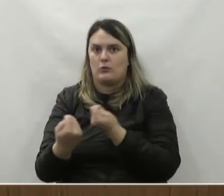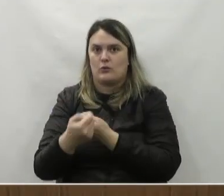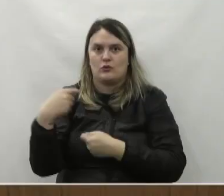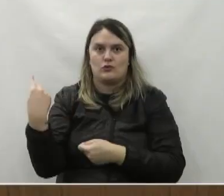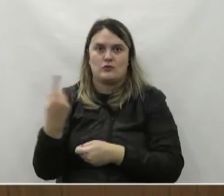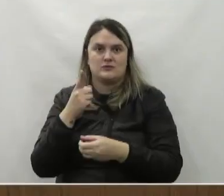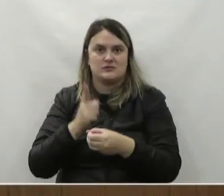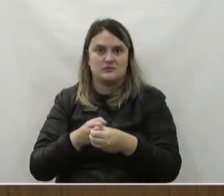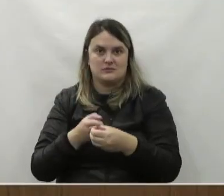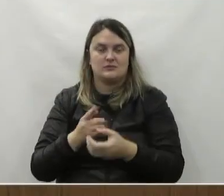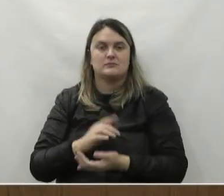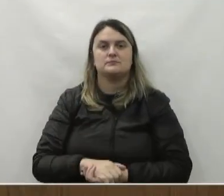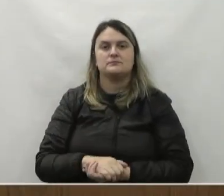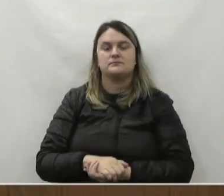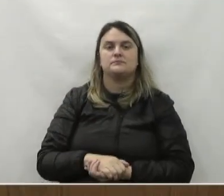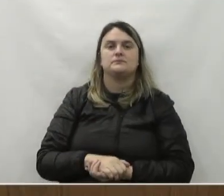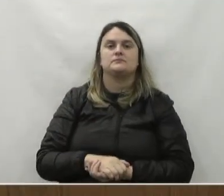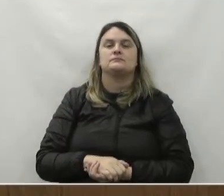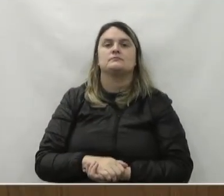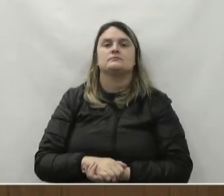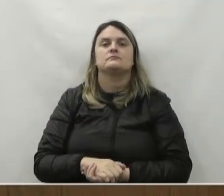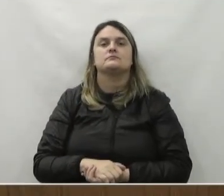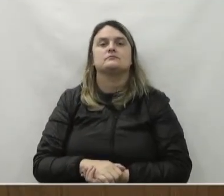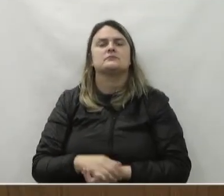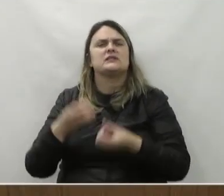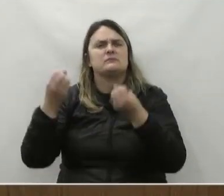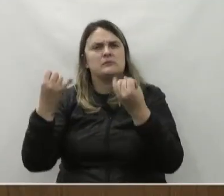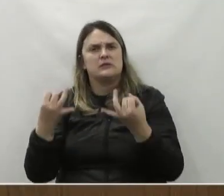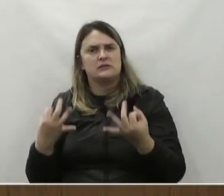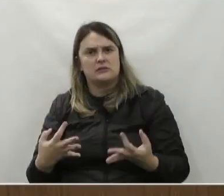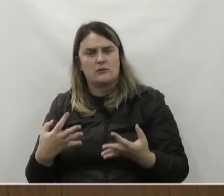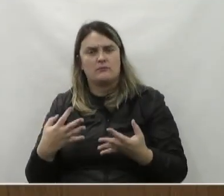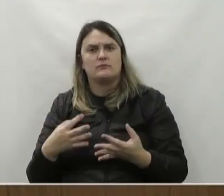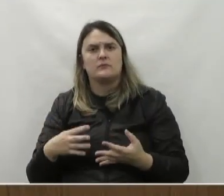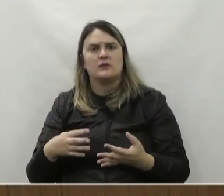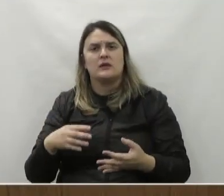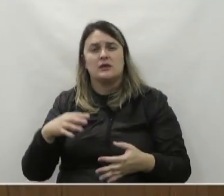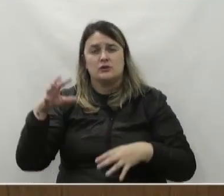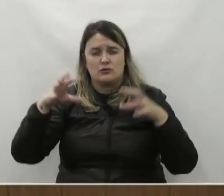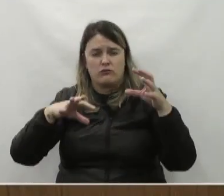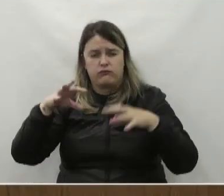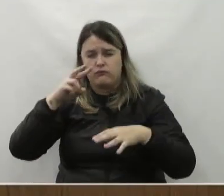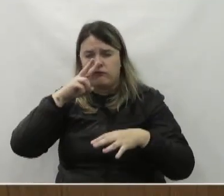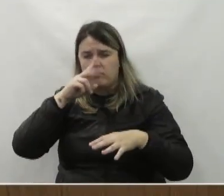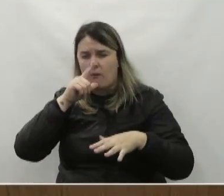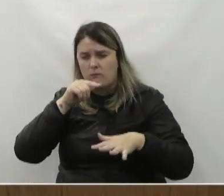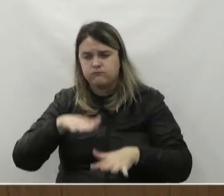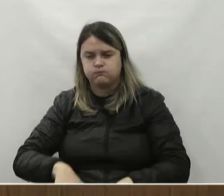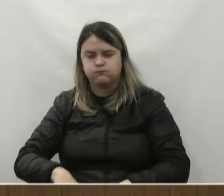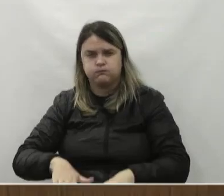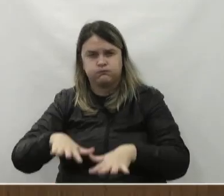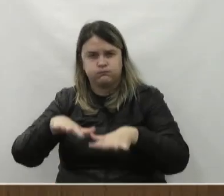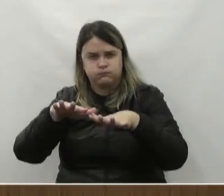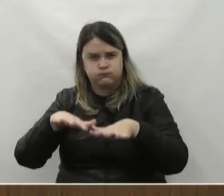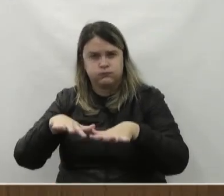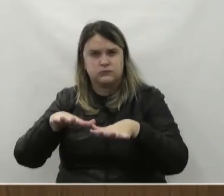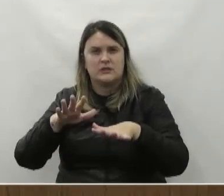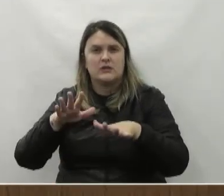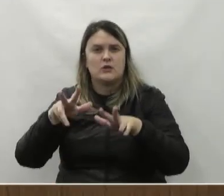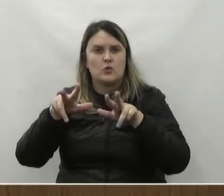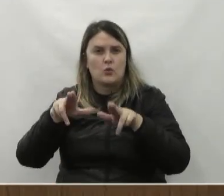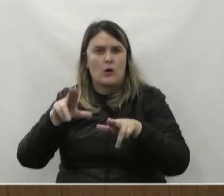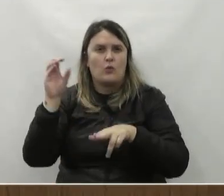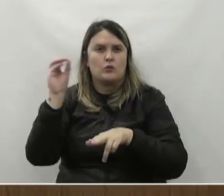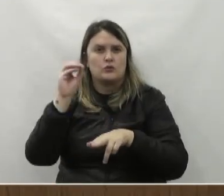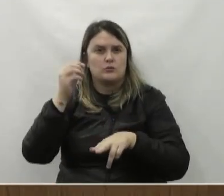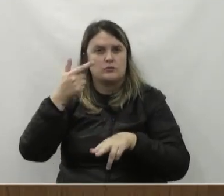significativos à população. Justificativa. As enchentes que atingem a União da Vitória, como a registrada em outubro